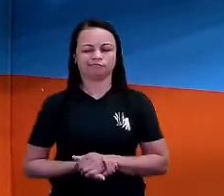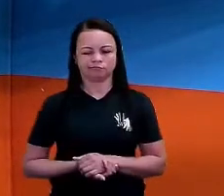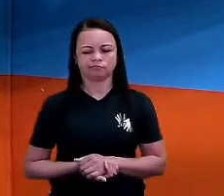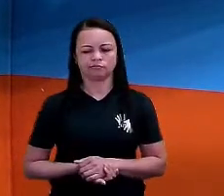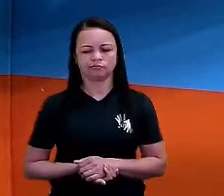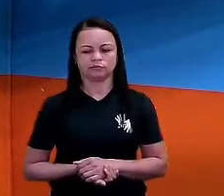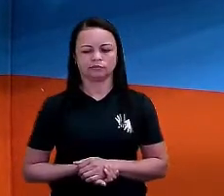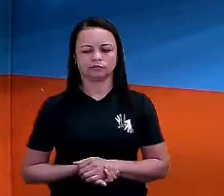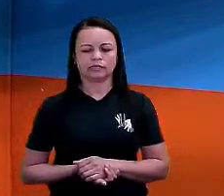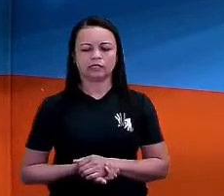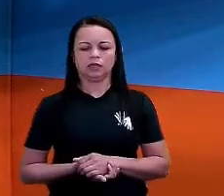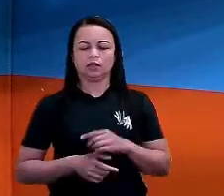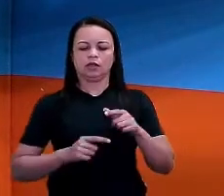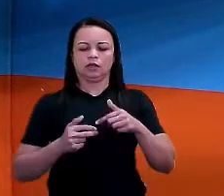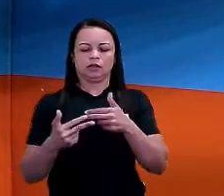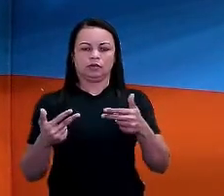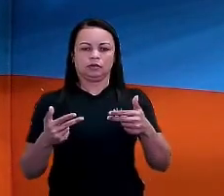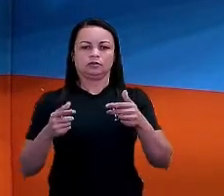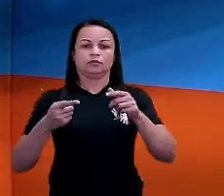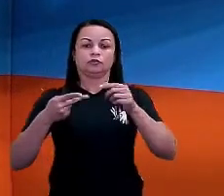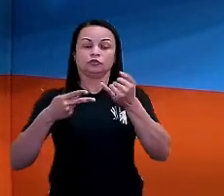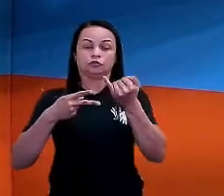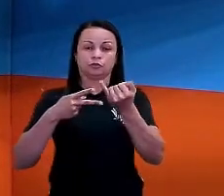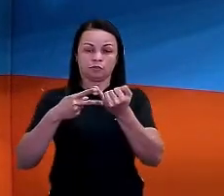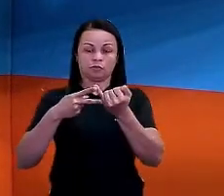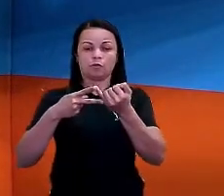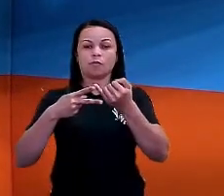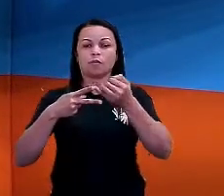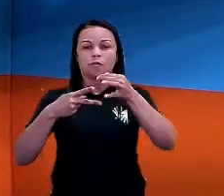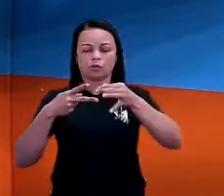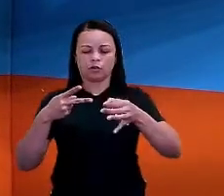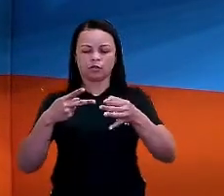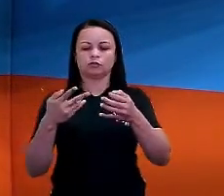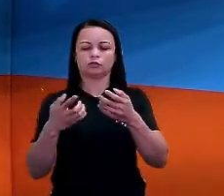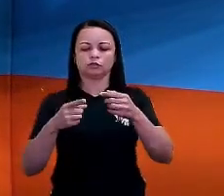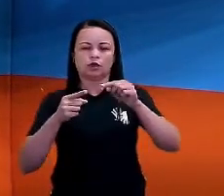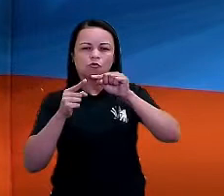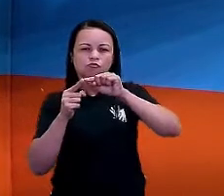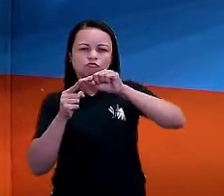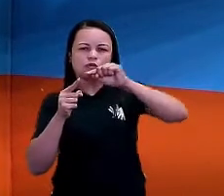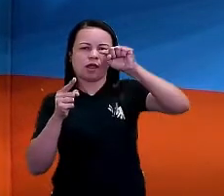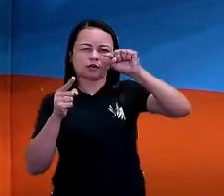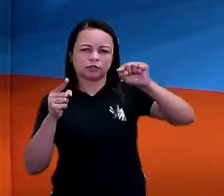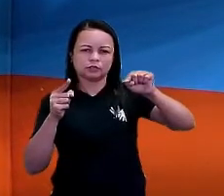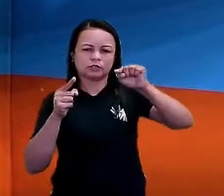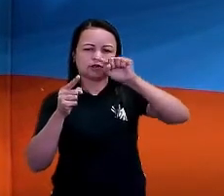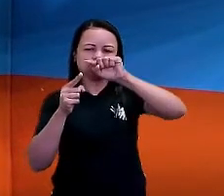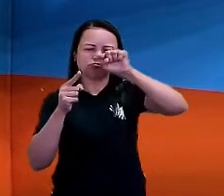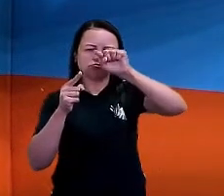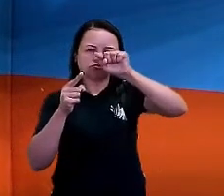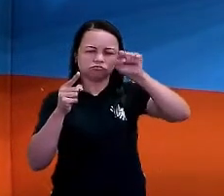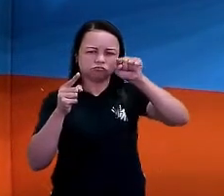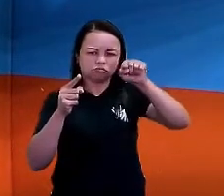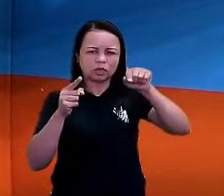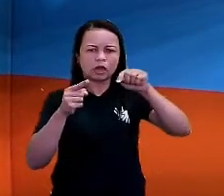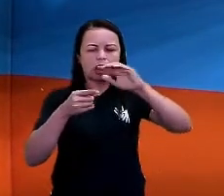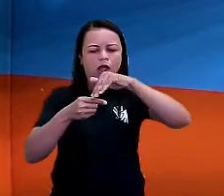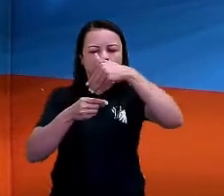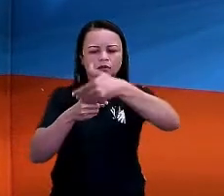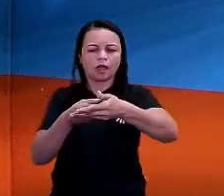vamos lá. Os elementos de um polígono são vértices, lados, ângulos internos e ângulos externos